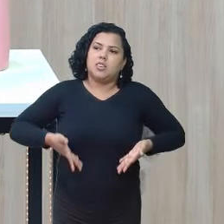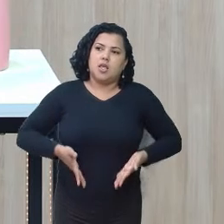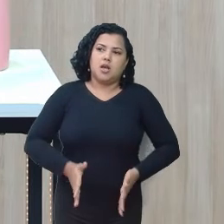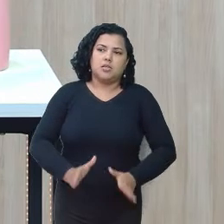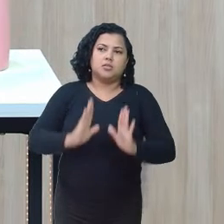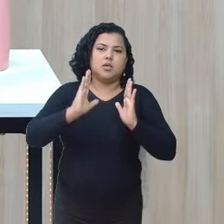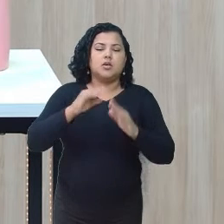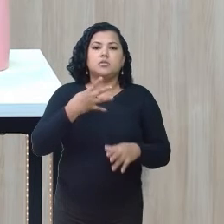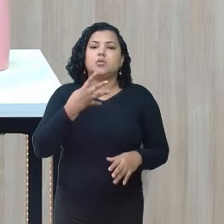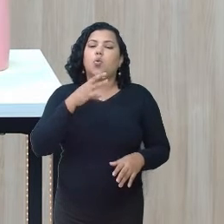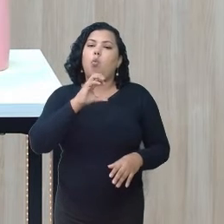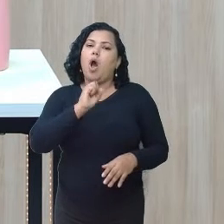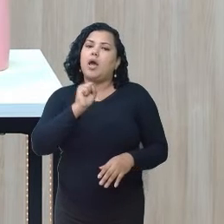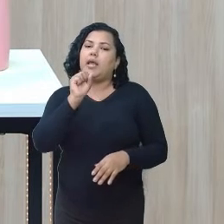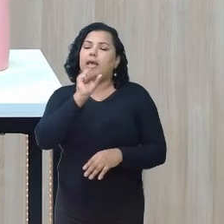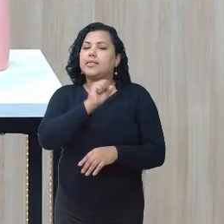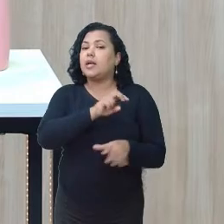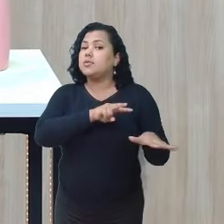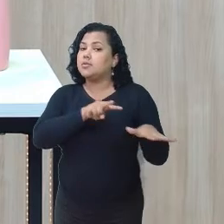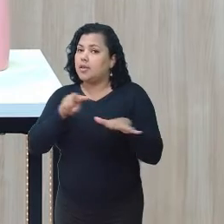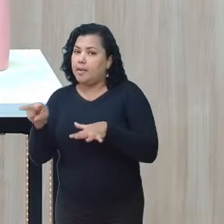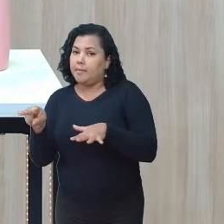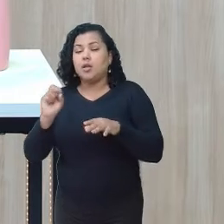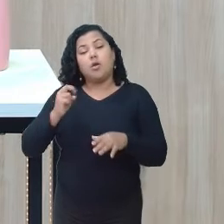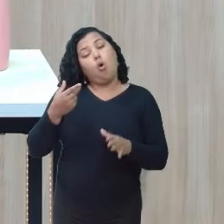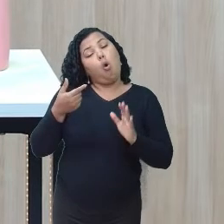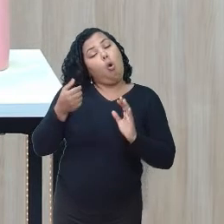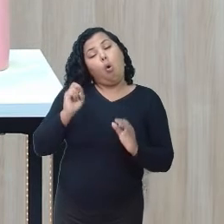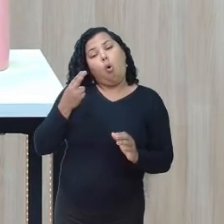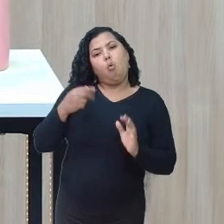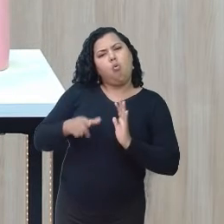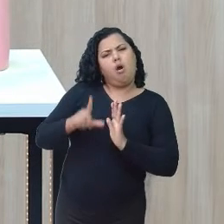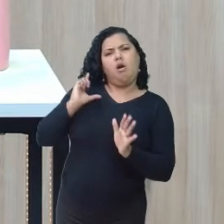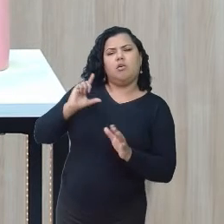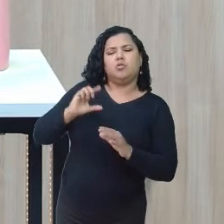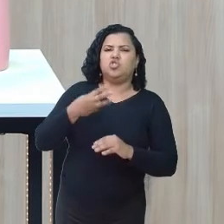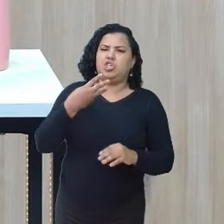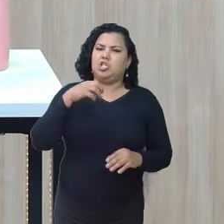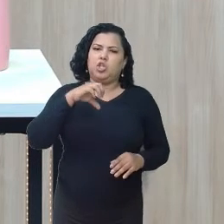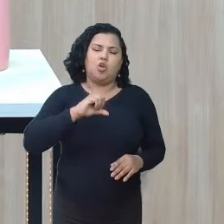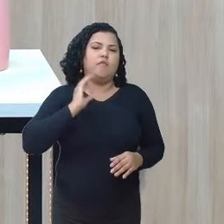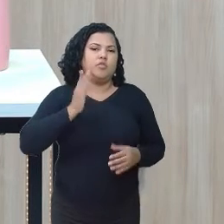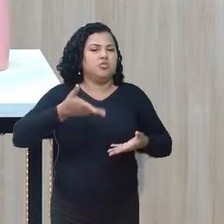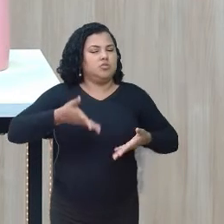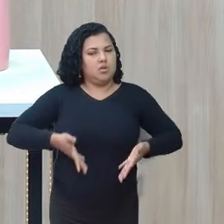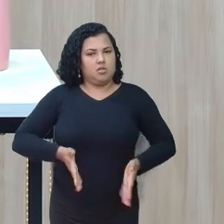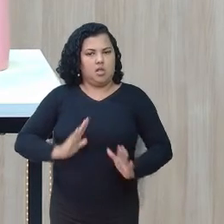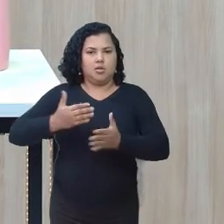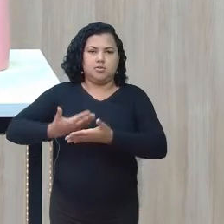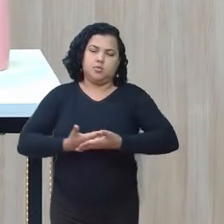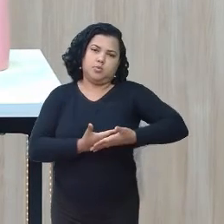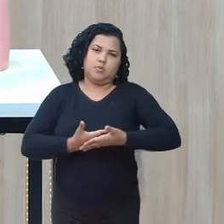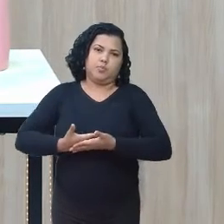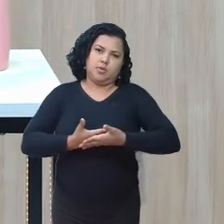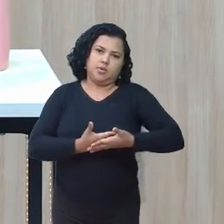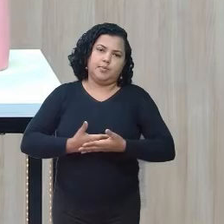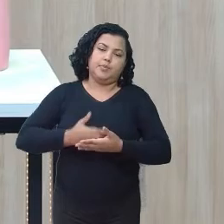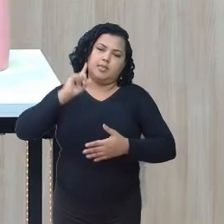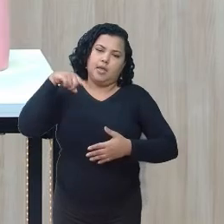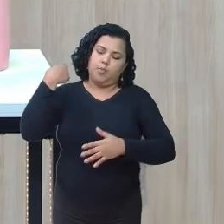às 40 semanas, ou às vezes antes, 39, e já nasce o bebê depois de